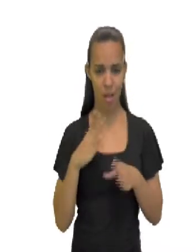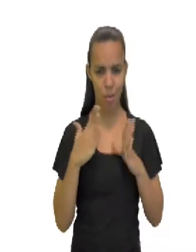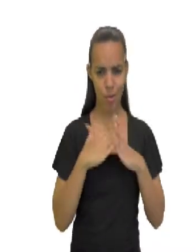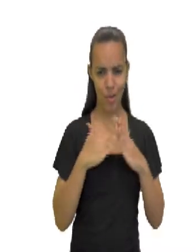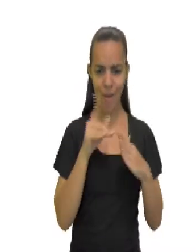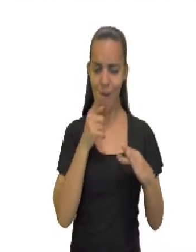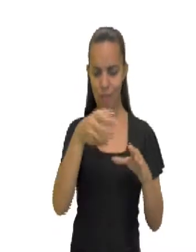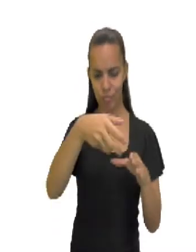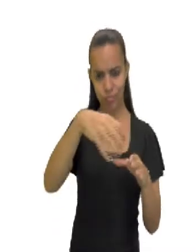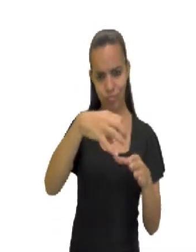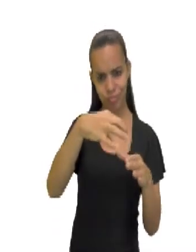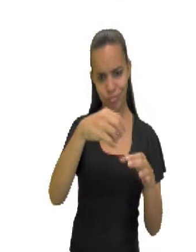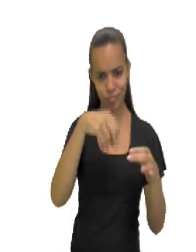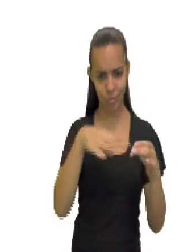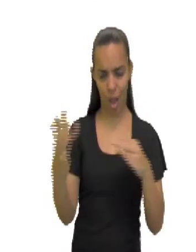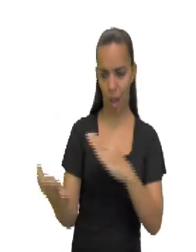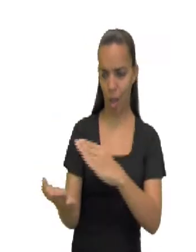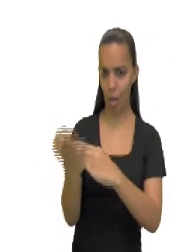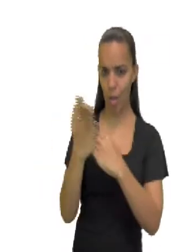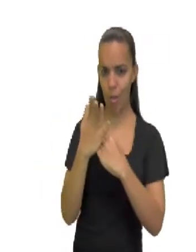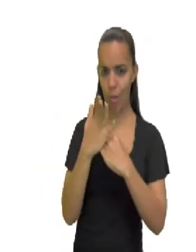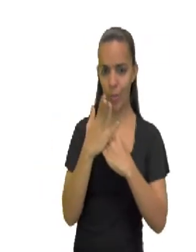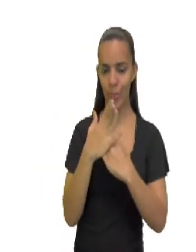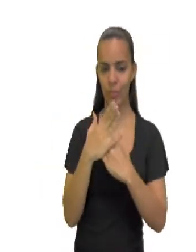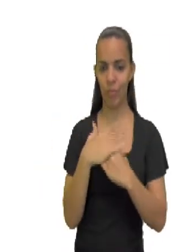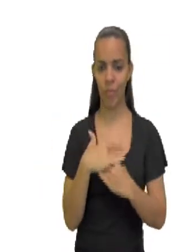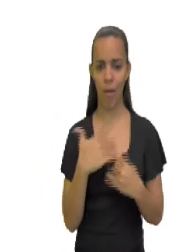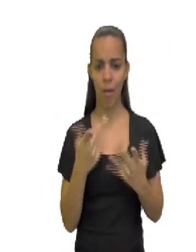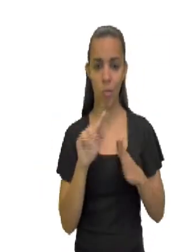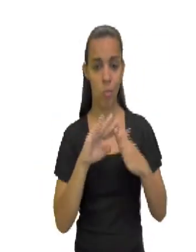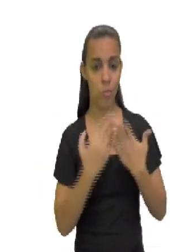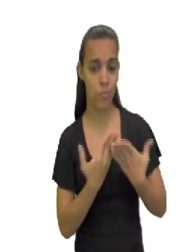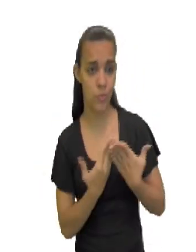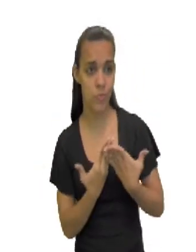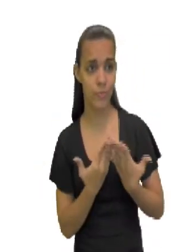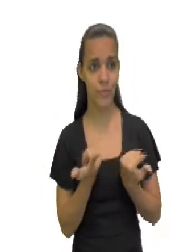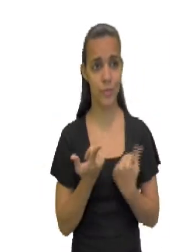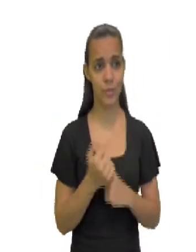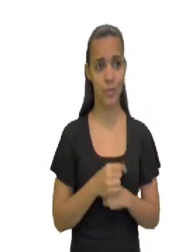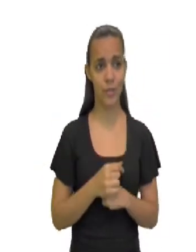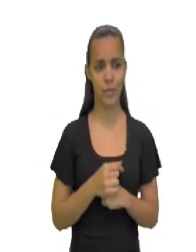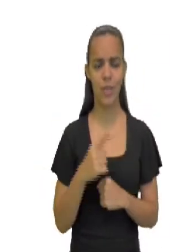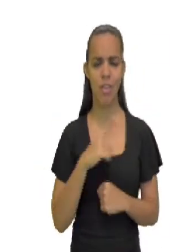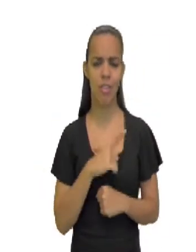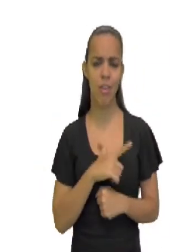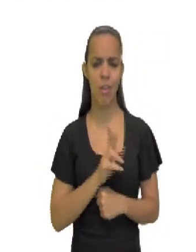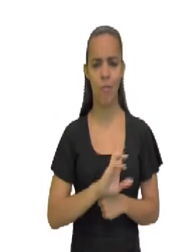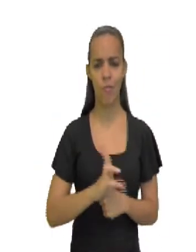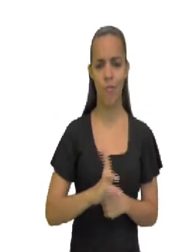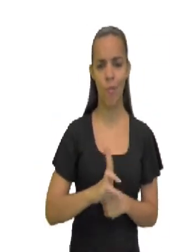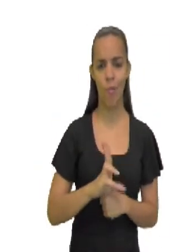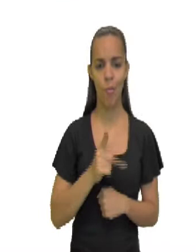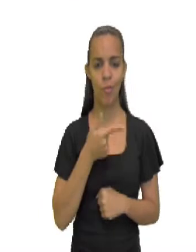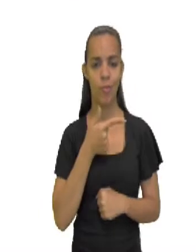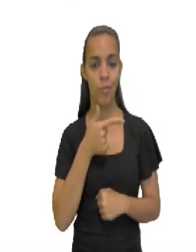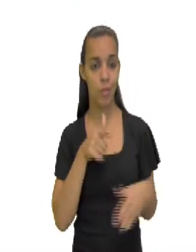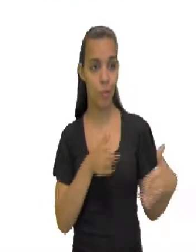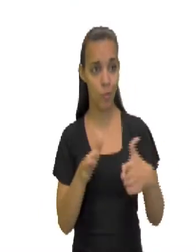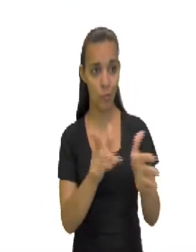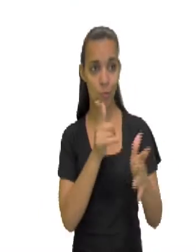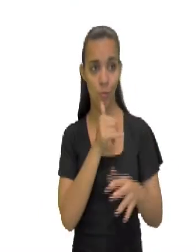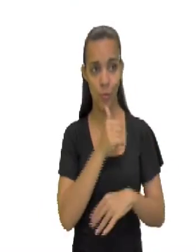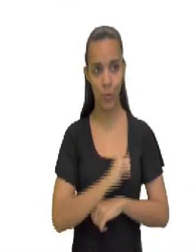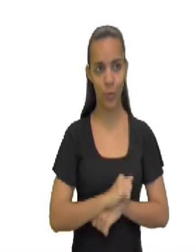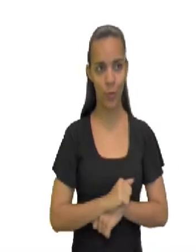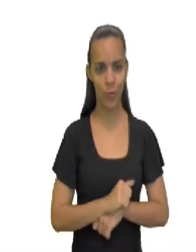caixa d'água. Você sabe o nome dele? Ou porventura um rio que você tenha ido pescar com algum